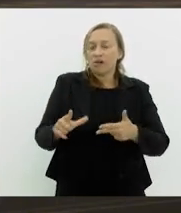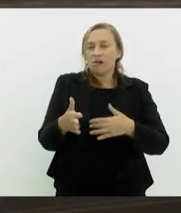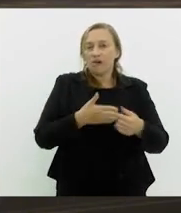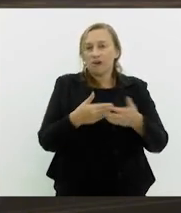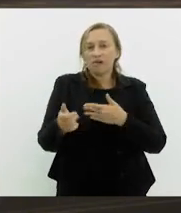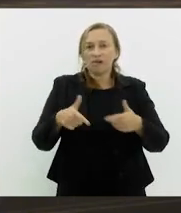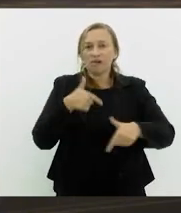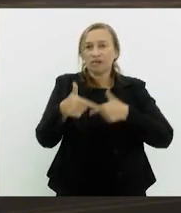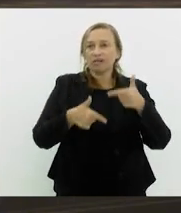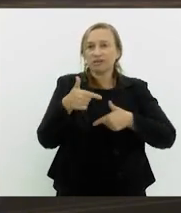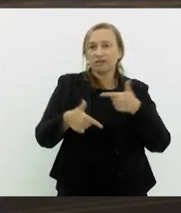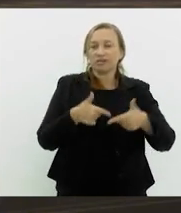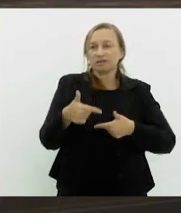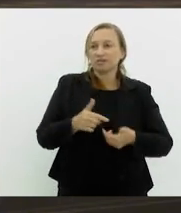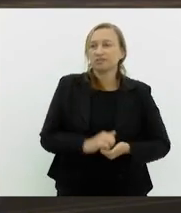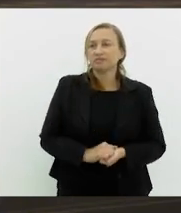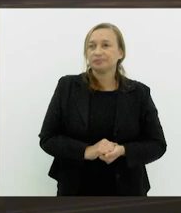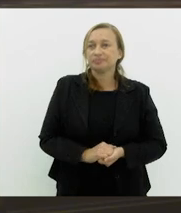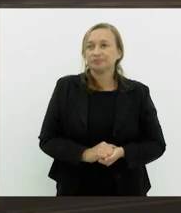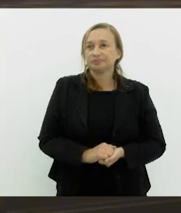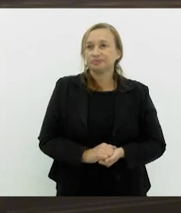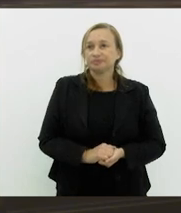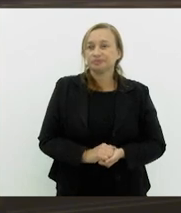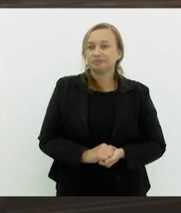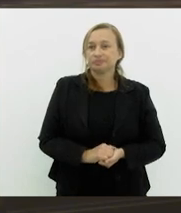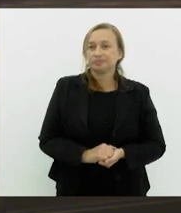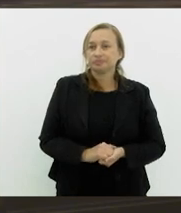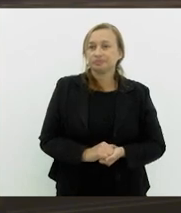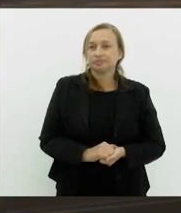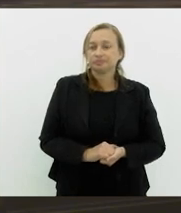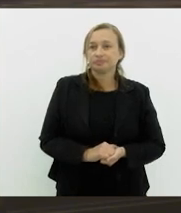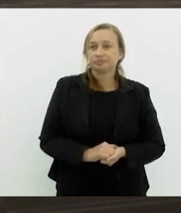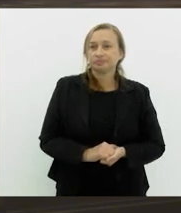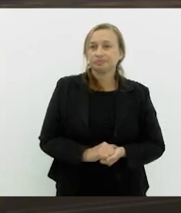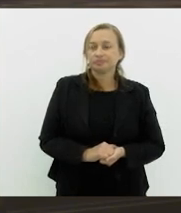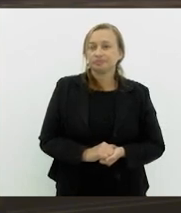seja feito para desinstitucionalizar acarretaria